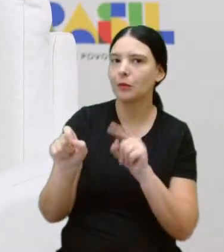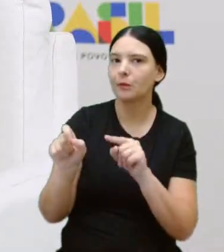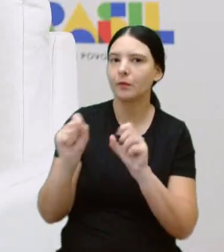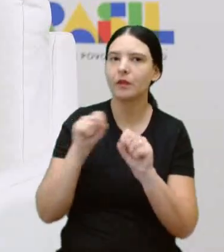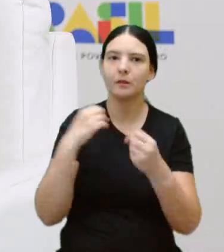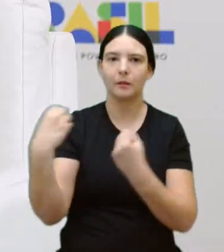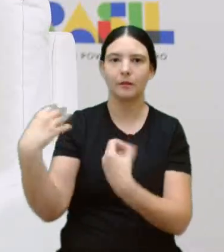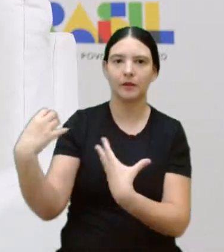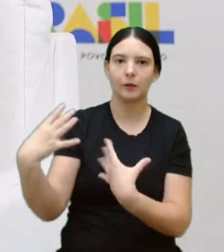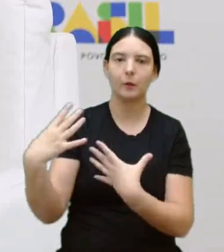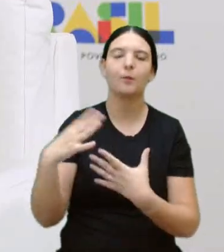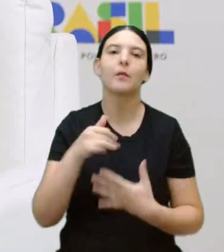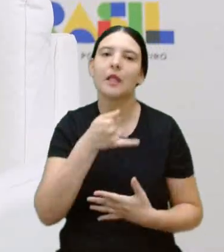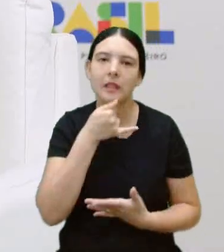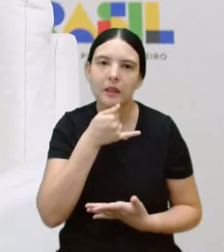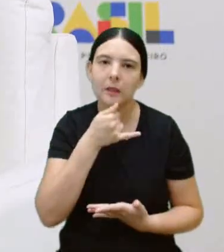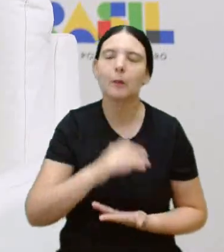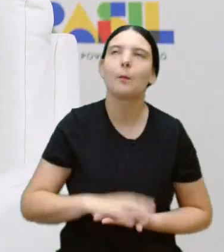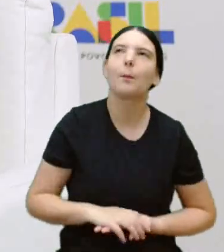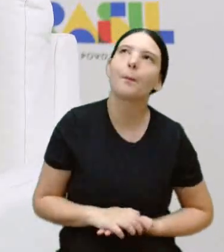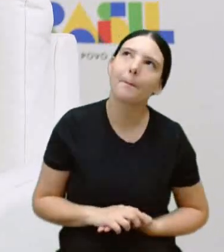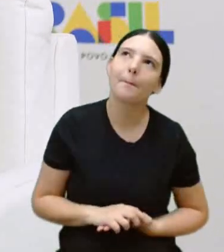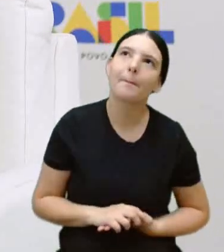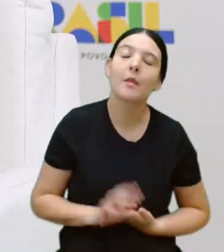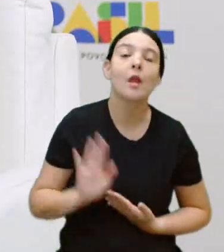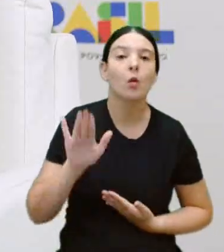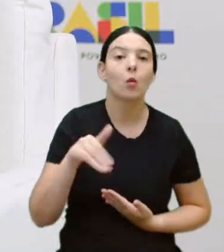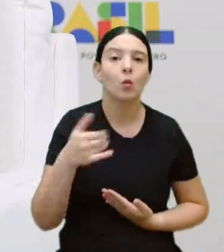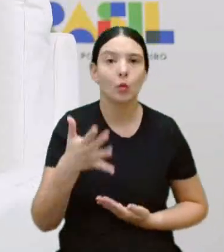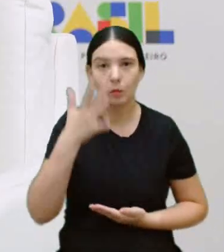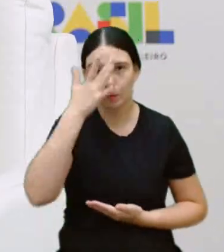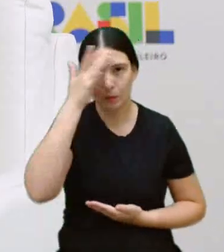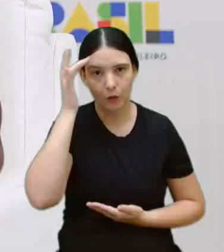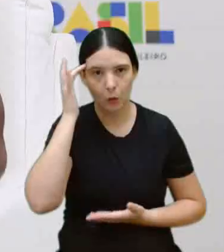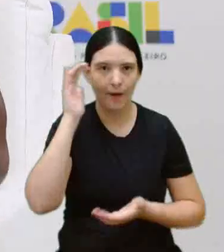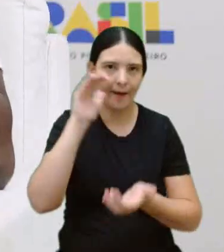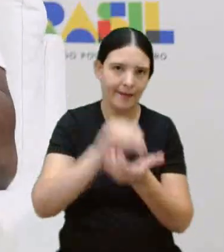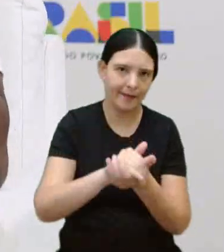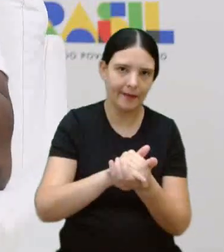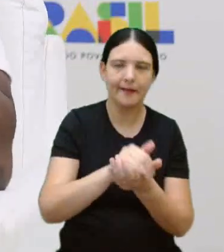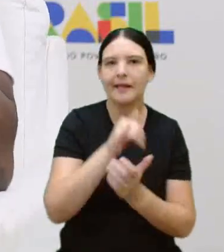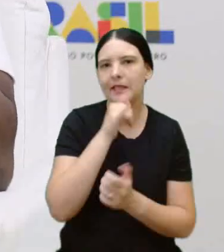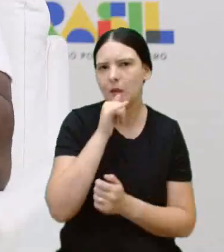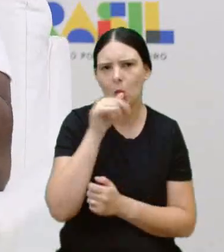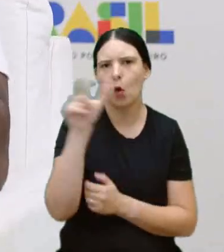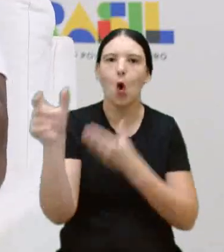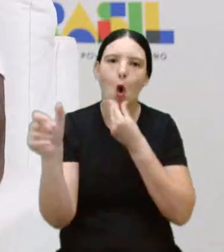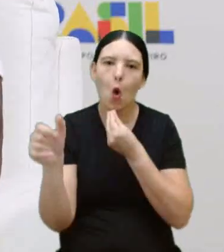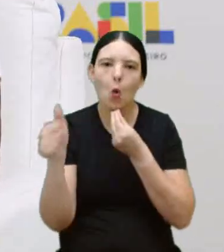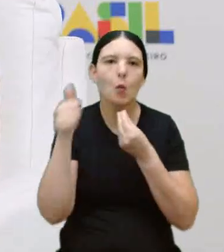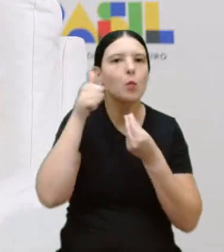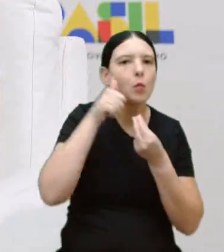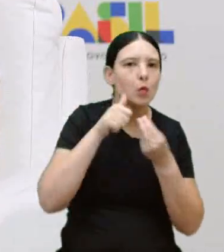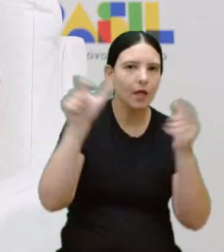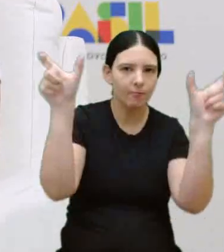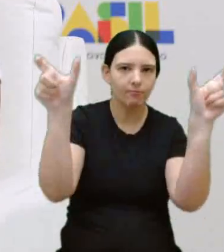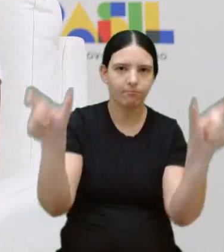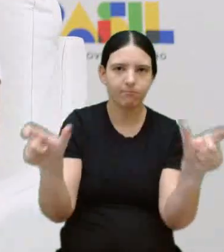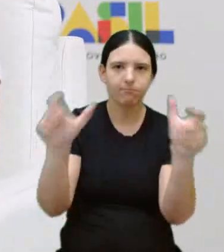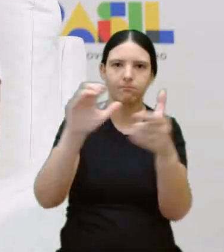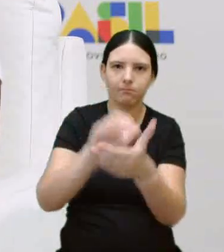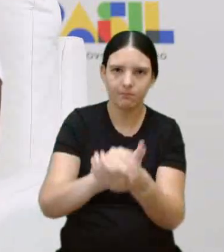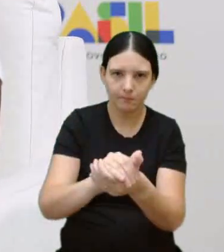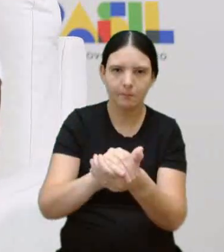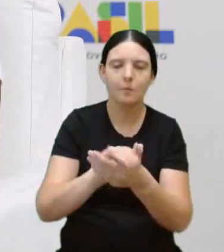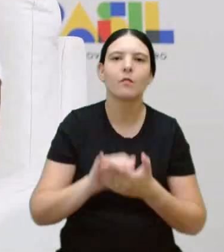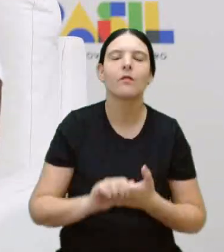exemplo, uma pessoa vai casar com a outra, vamos supor, uma relação heteroafetiva, um homem casando com uma mulher, ele tem